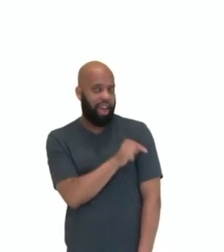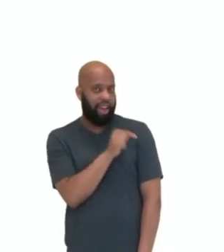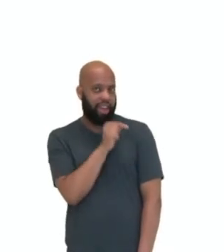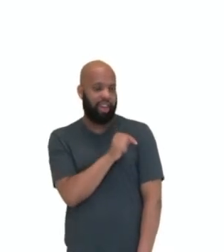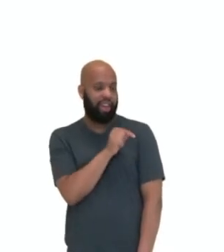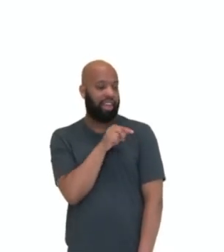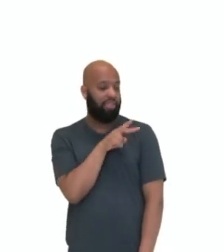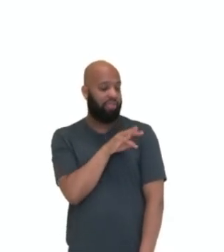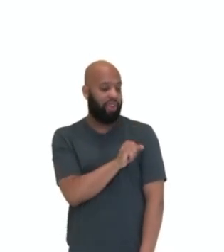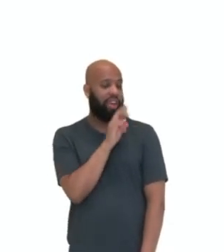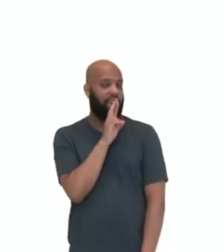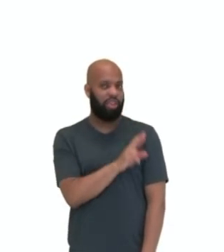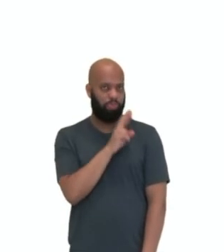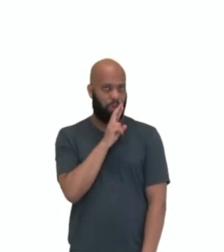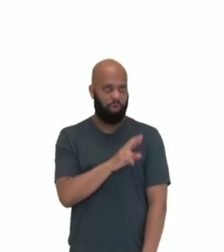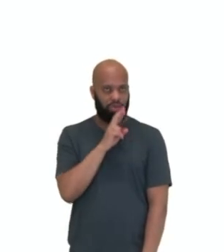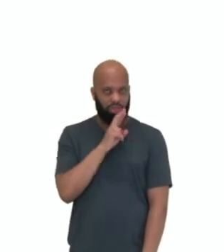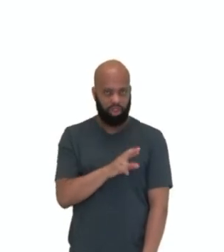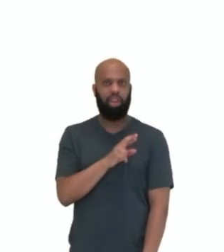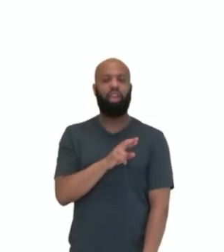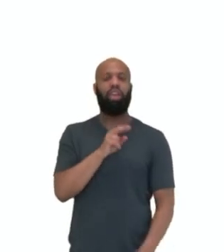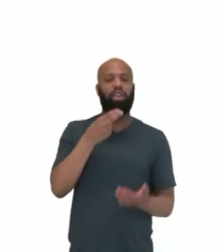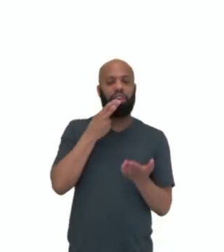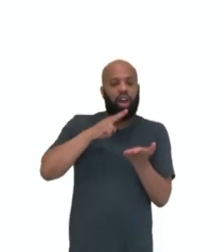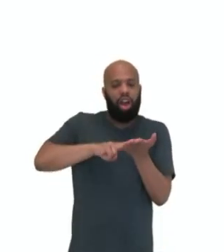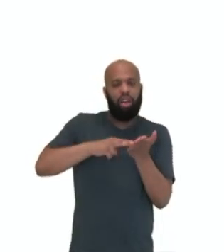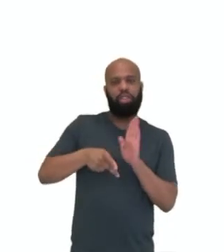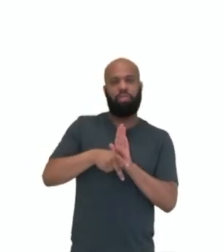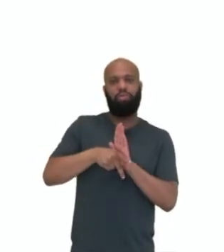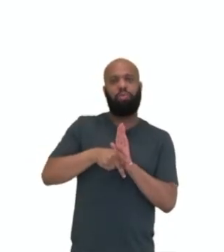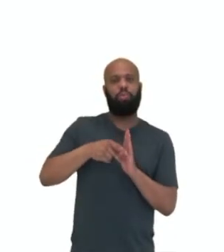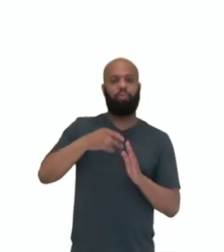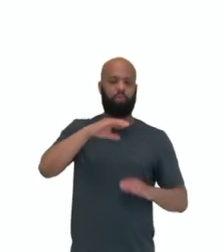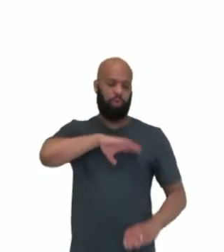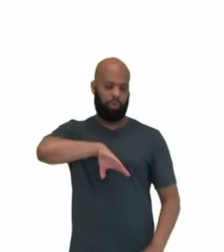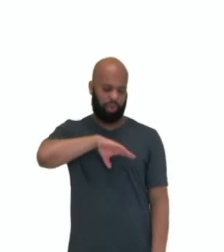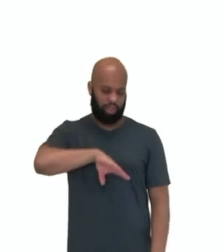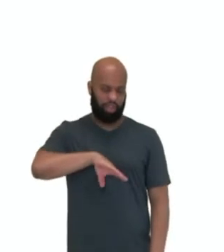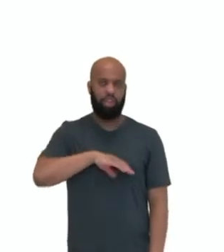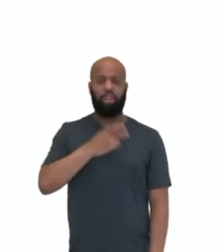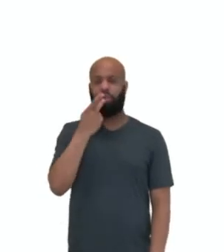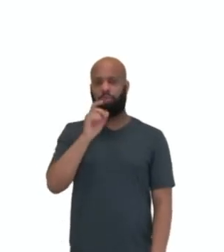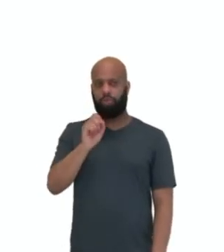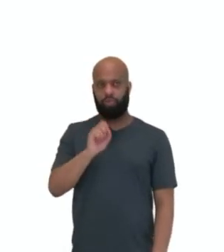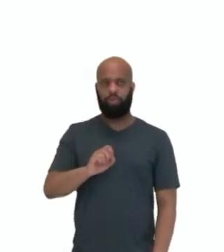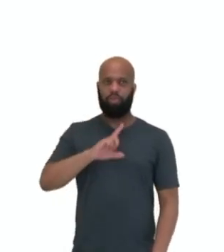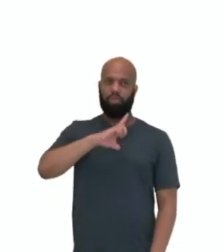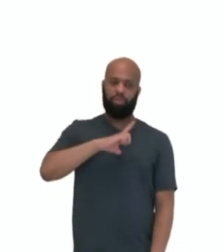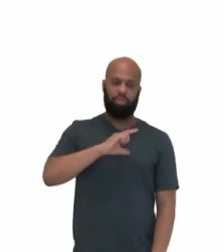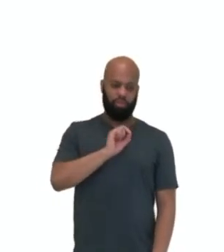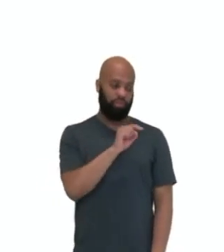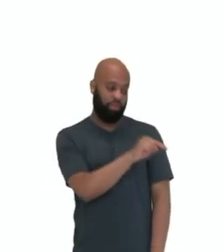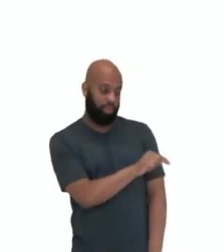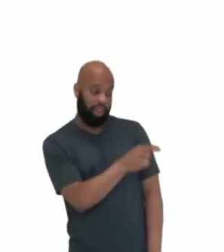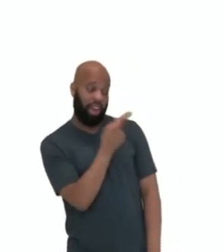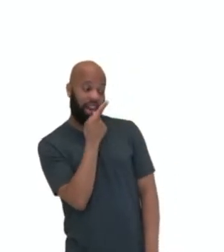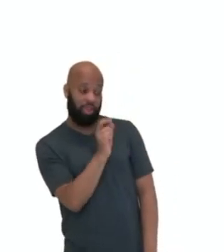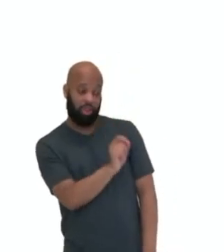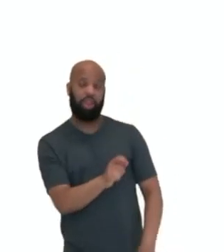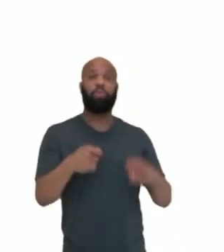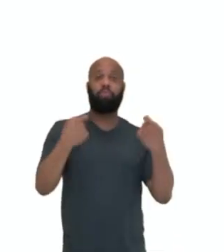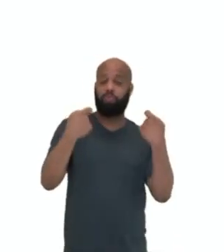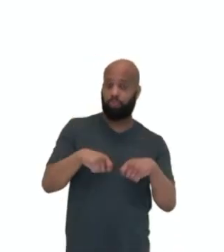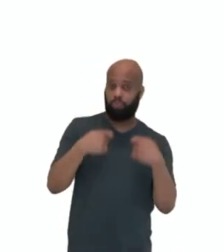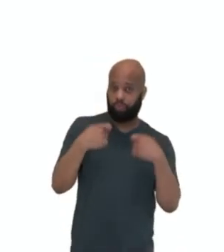quem responde em nome de Julieta as cartas em língua portuguesa. E aí diz, segundo Andréia, foram